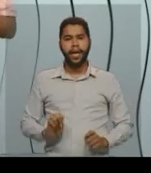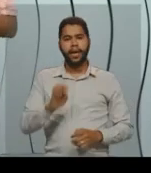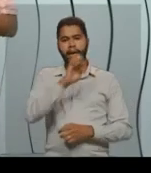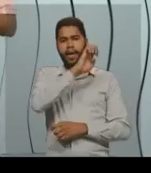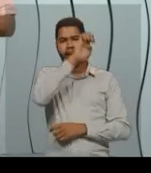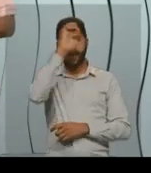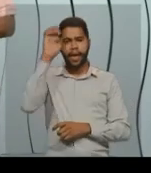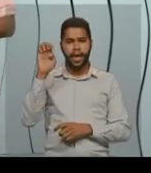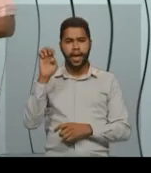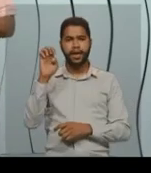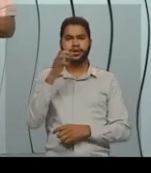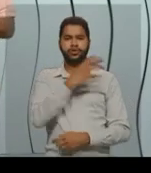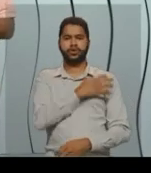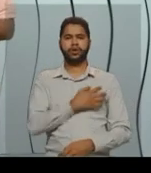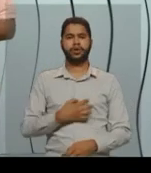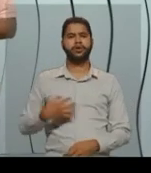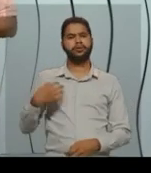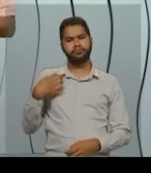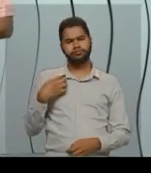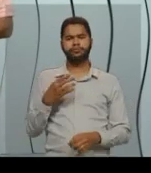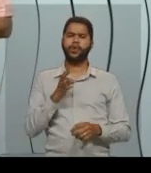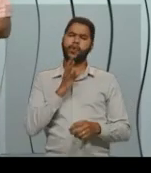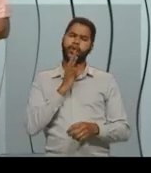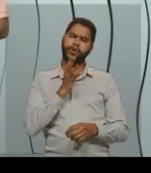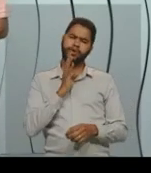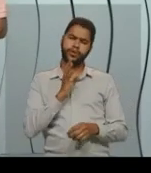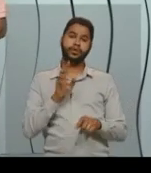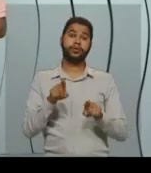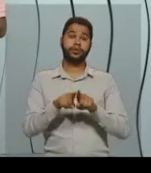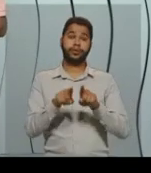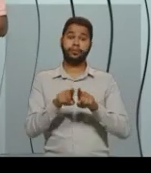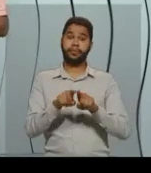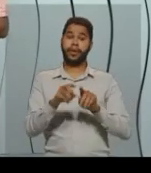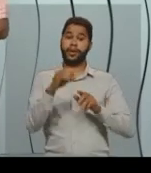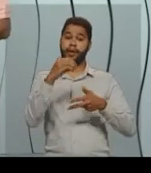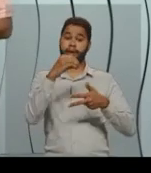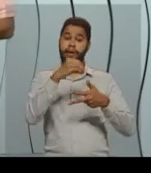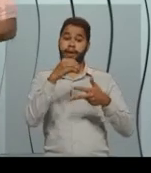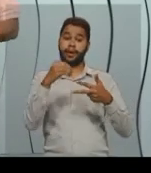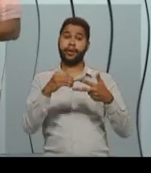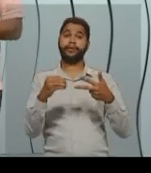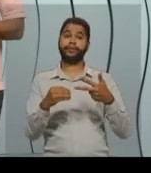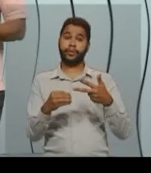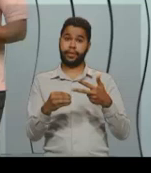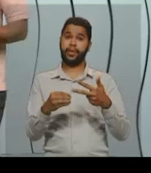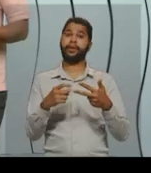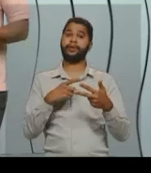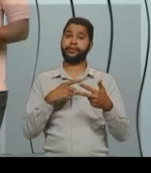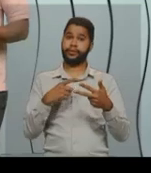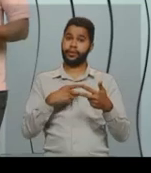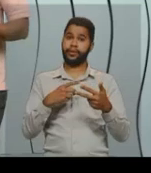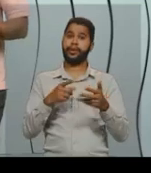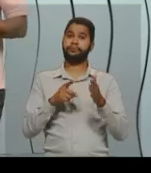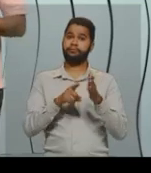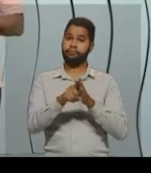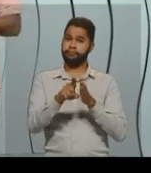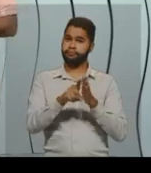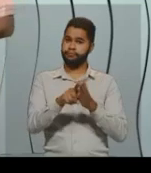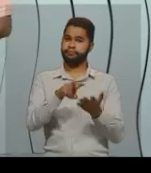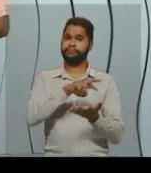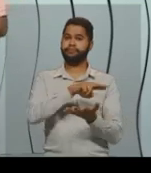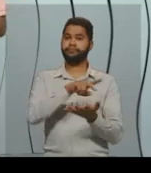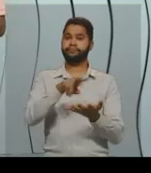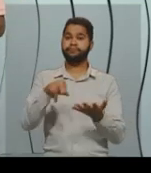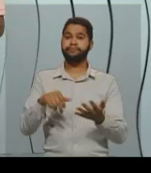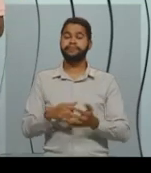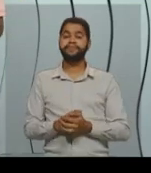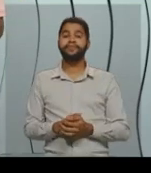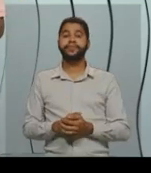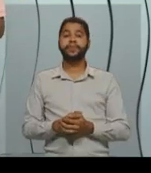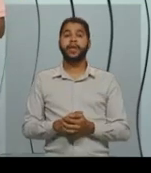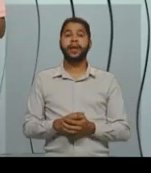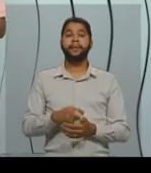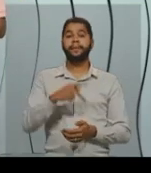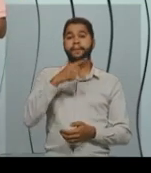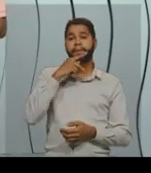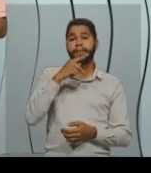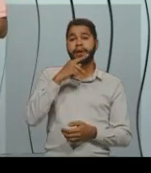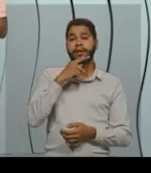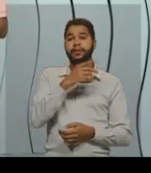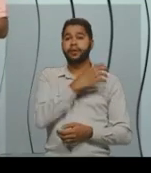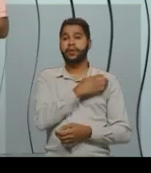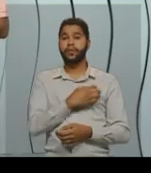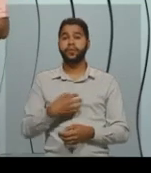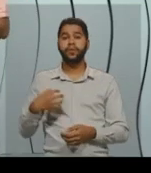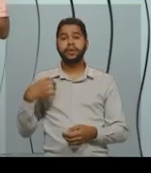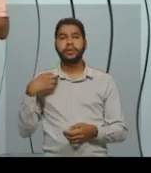tão conhecida e tão cobrada no Enem. Para Platão e para Sócrates, a ética tem a ver